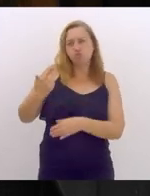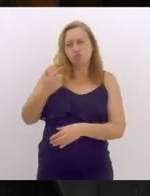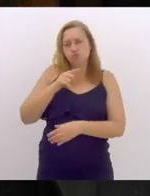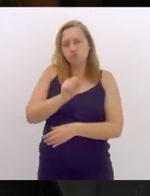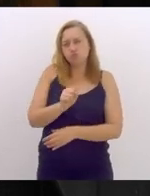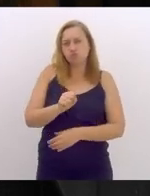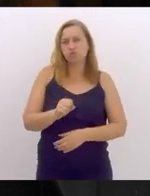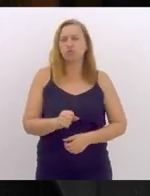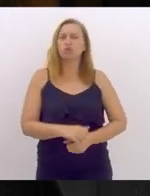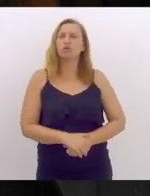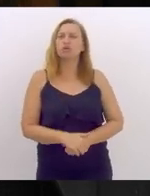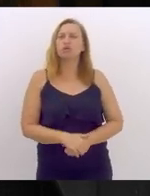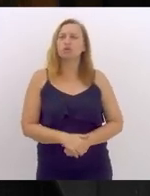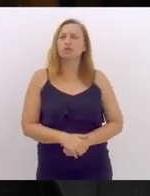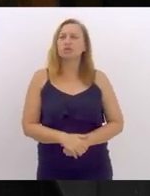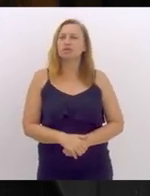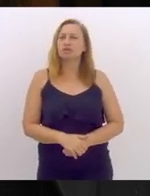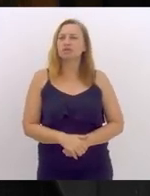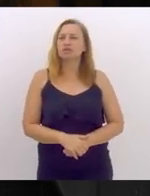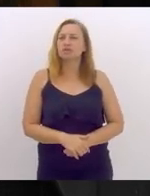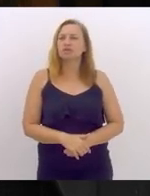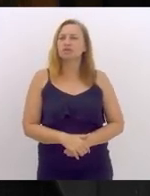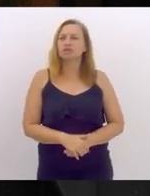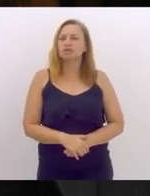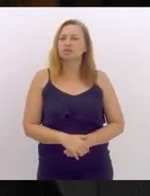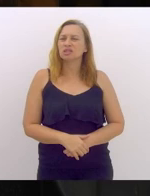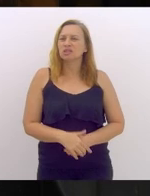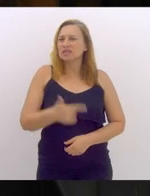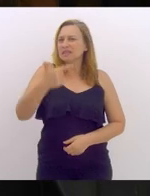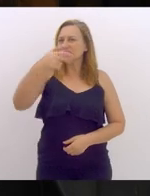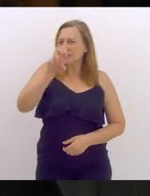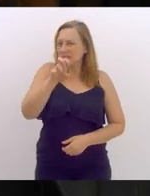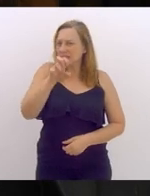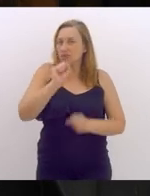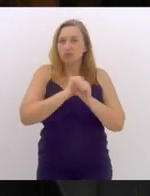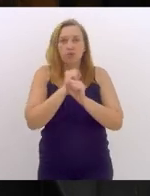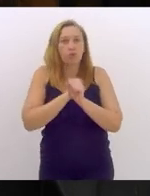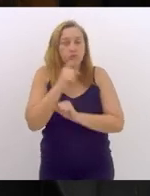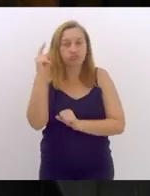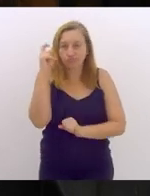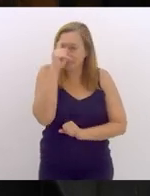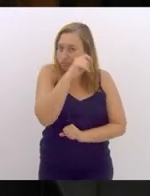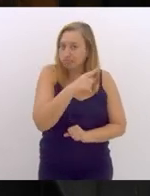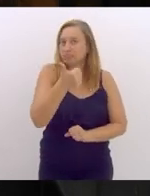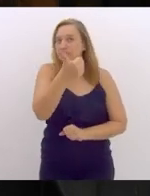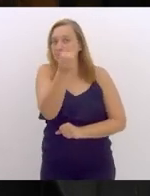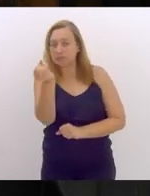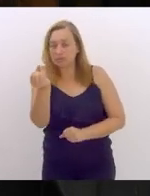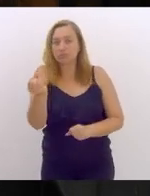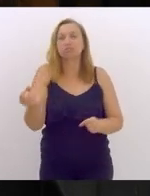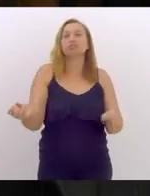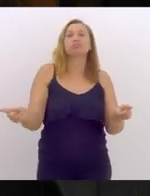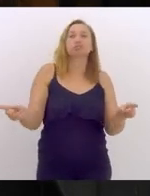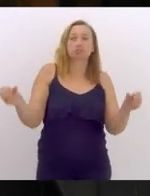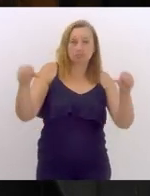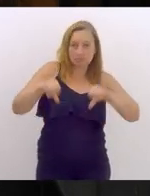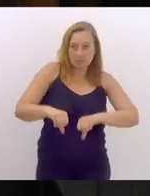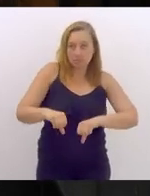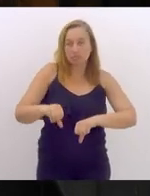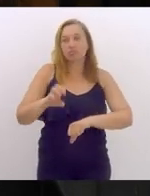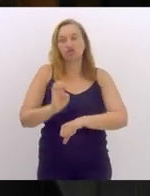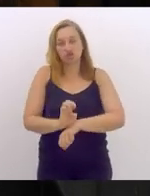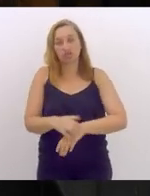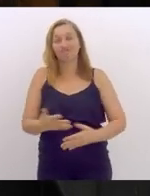2014 e 15 foi um ano horroroso e 16 o estado